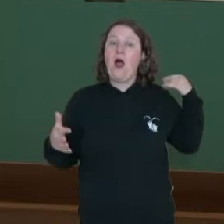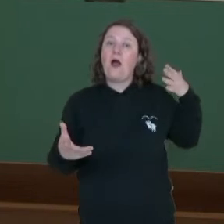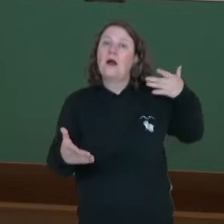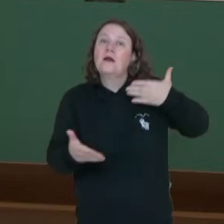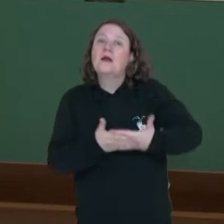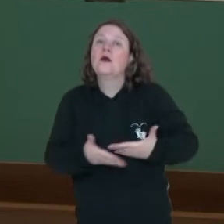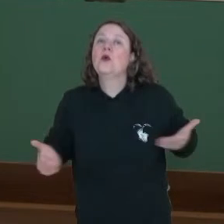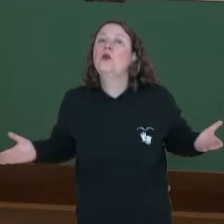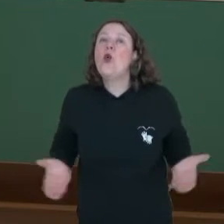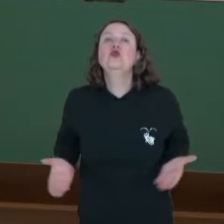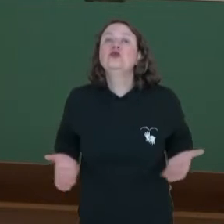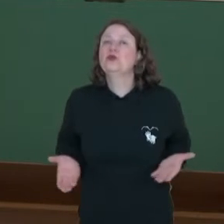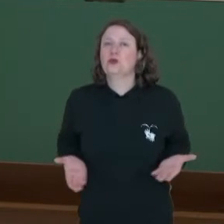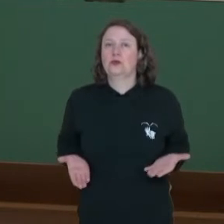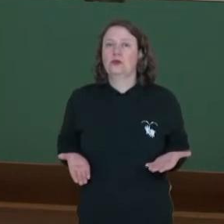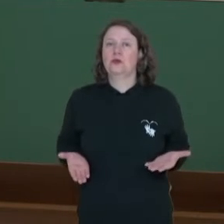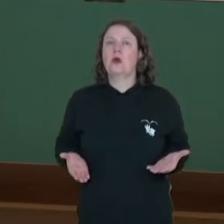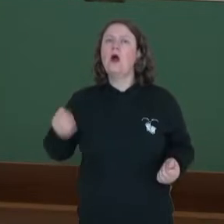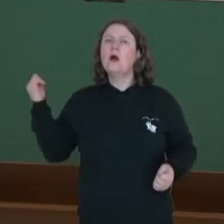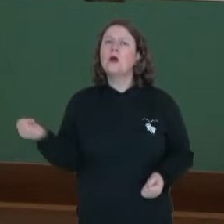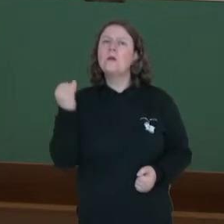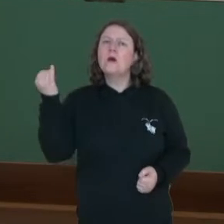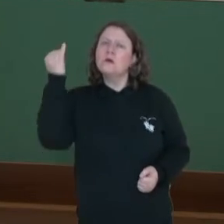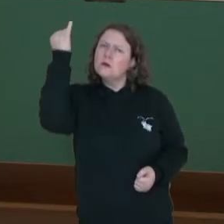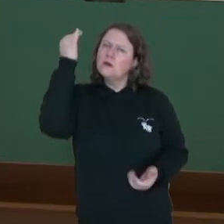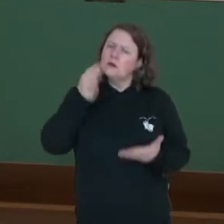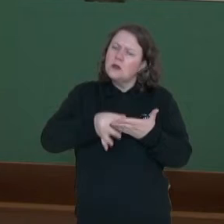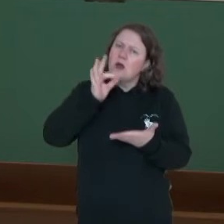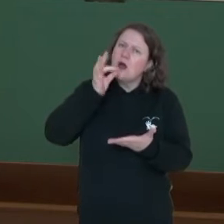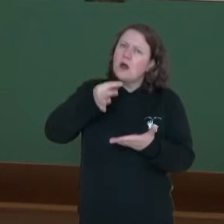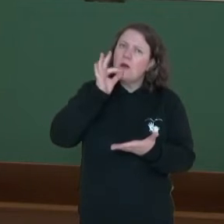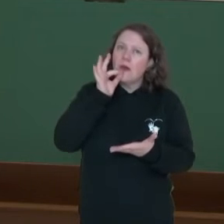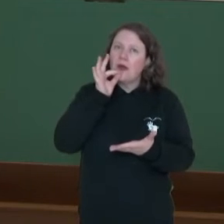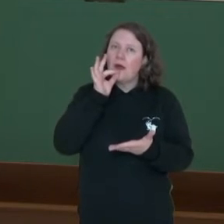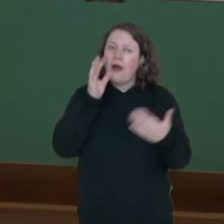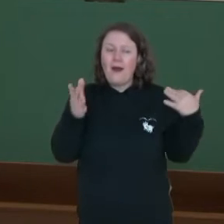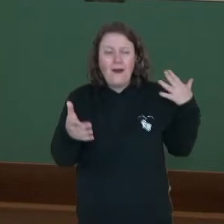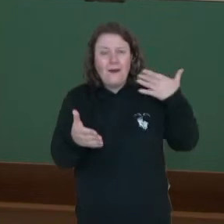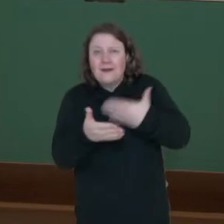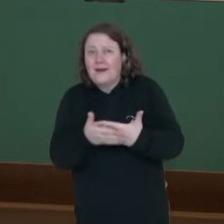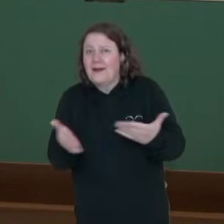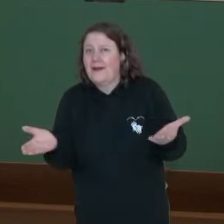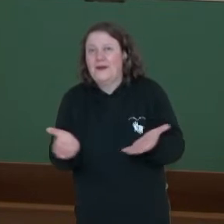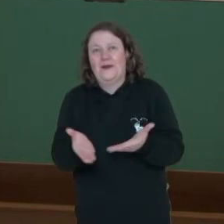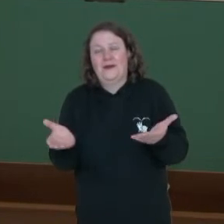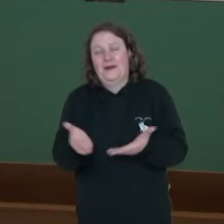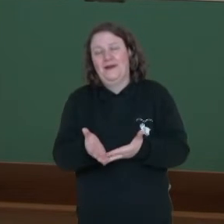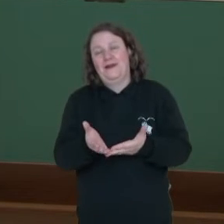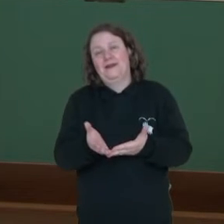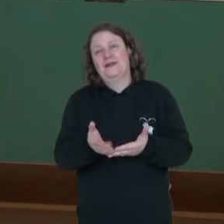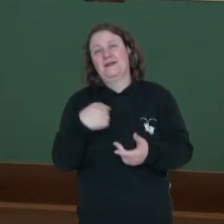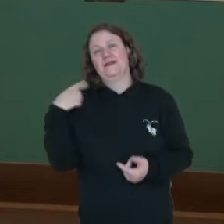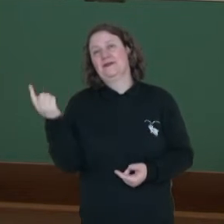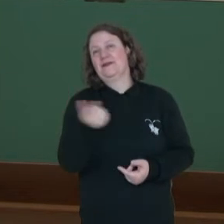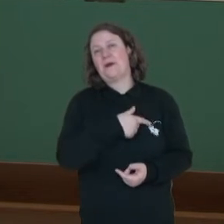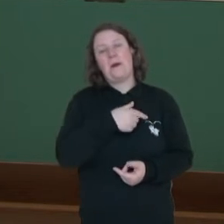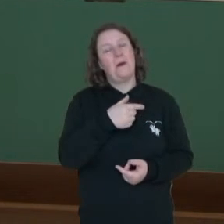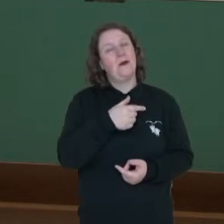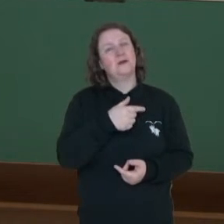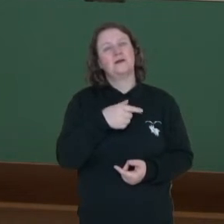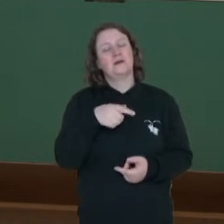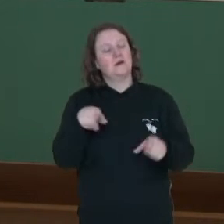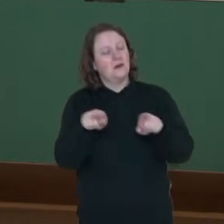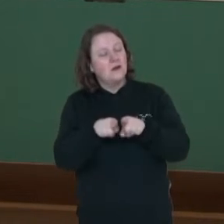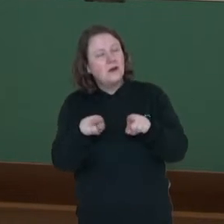né? Então vejam a importância da economia cafeeira ainda nos dias atuais. Somos nós aí o maior produtor e o